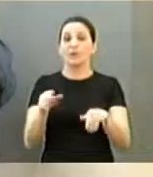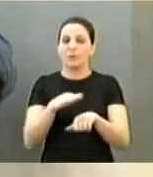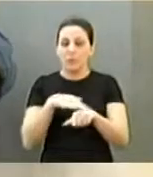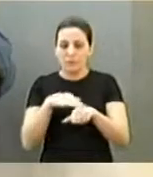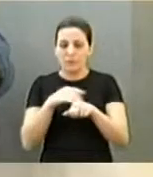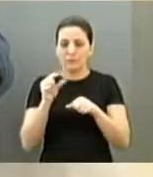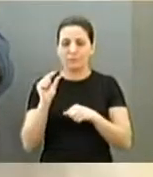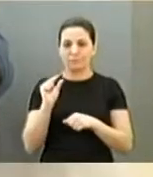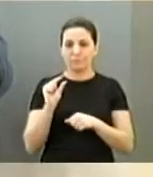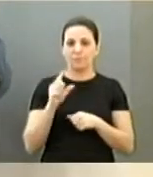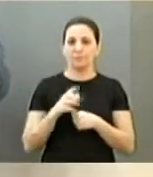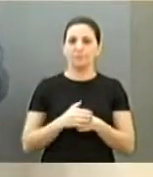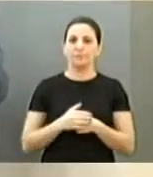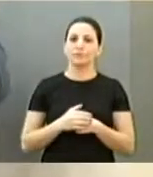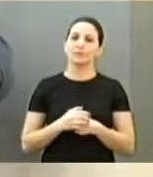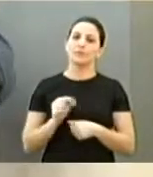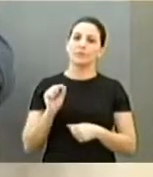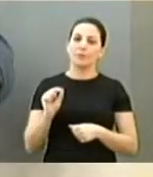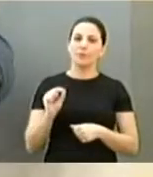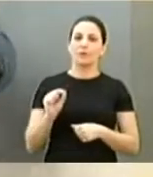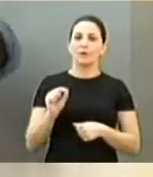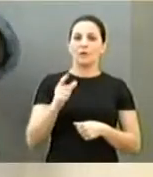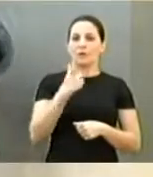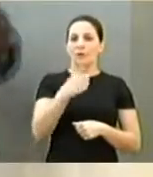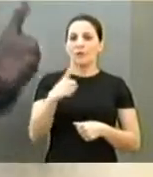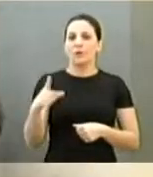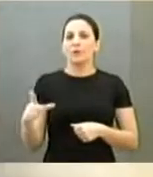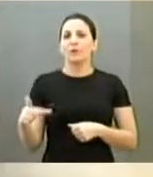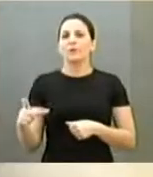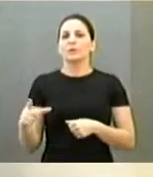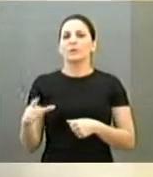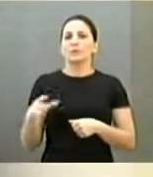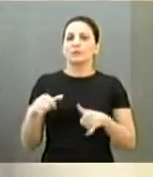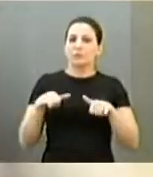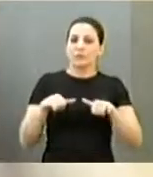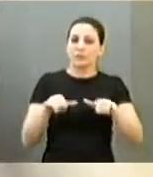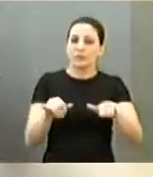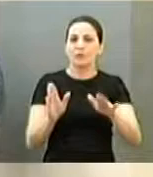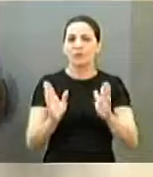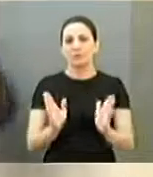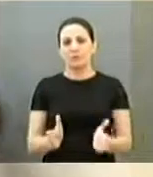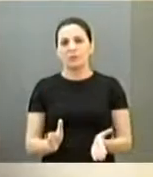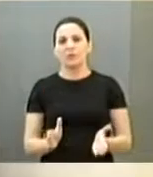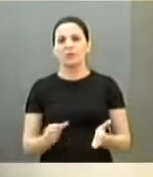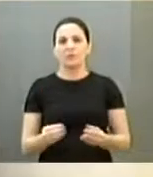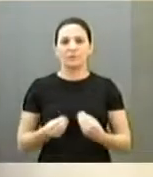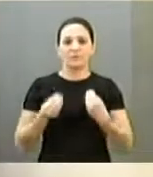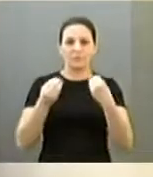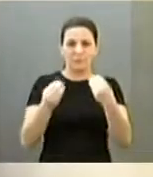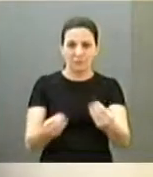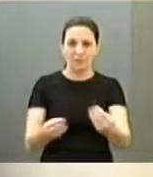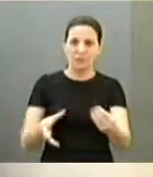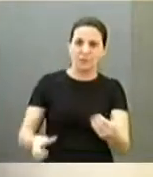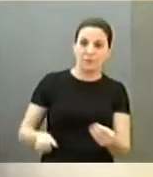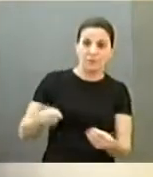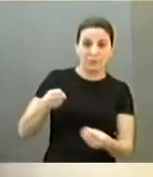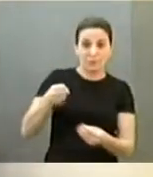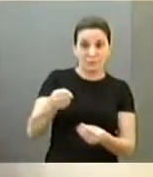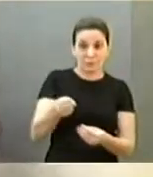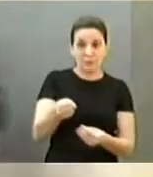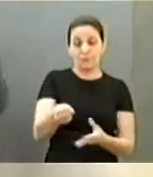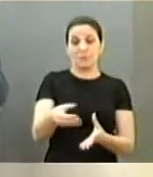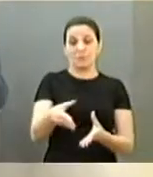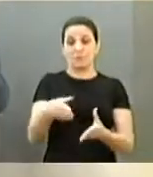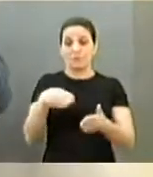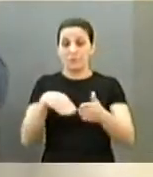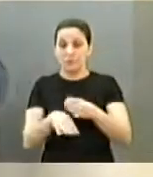papo. Visto que os demais supermercados de Araraquara já se acomodaram, estão dando ali as sacolinhas,